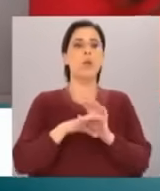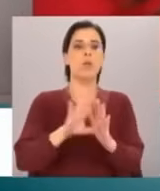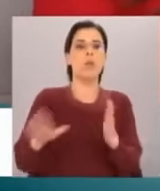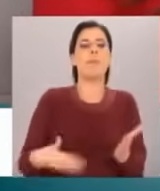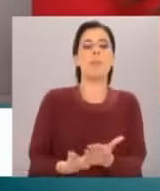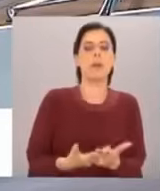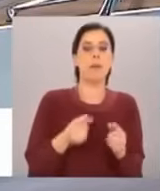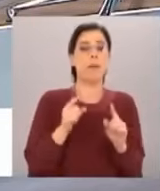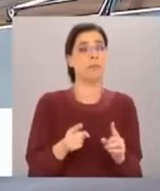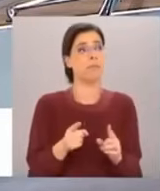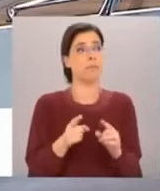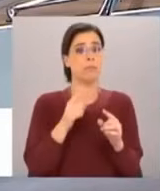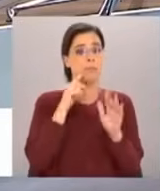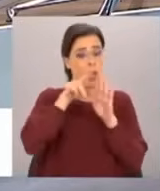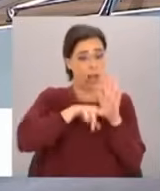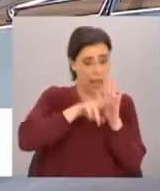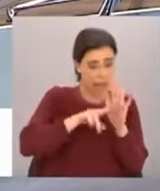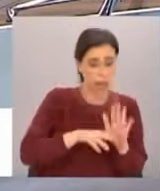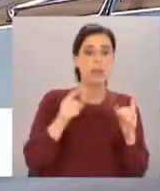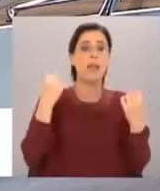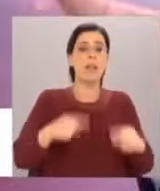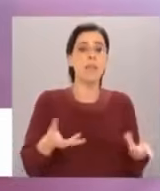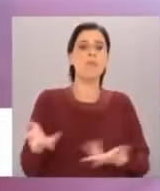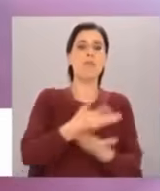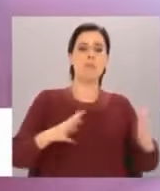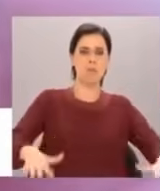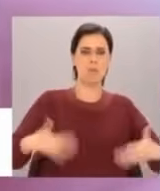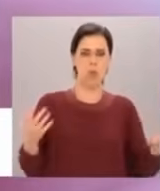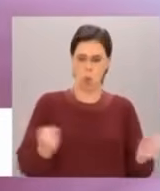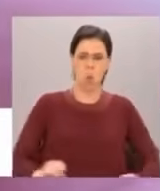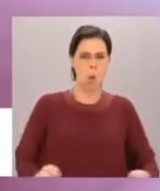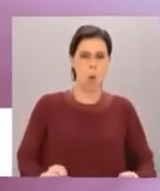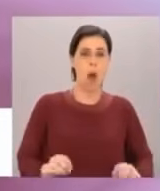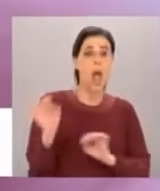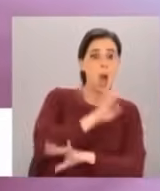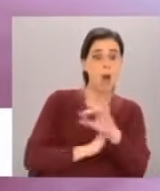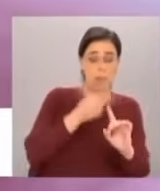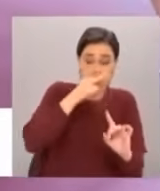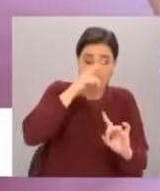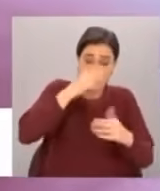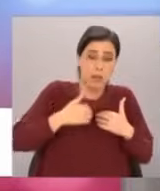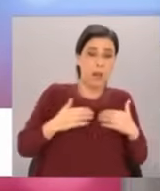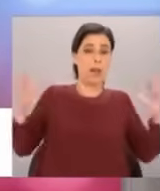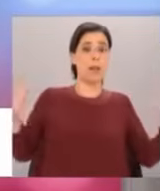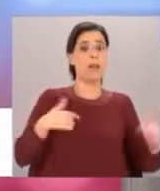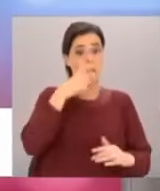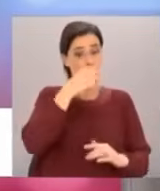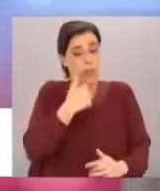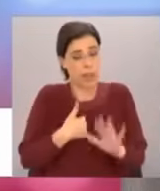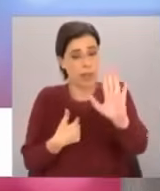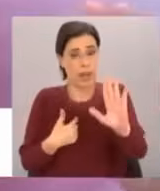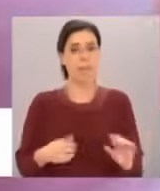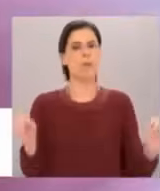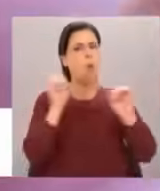chega para o pai e o chega porque esta cidade sejam reguladas e que possam existir conviver não há nenhum peixe eu conheça na Europa posso estar enganado e estiver enganado